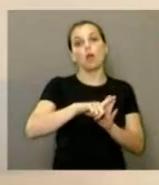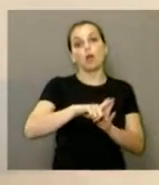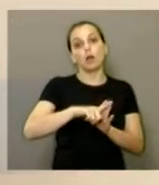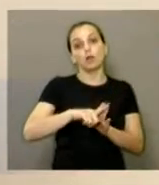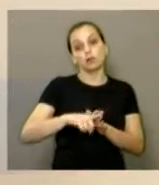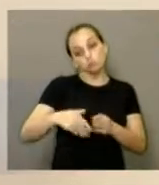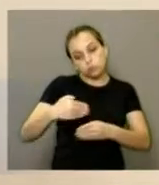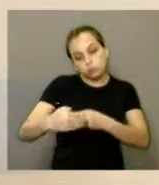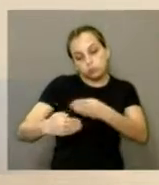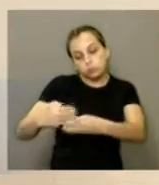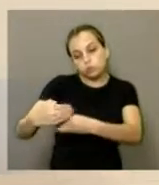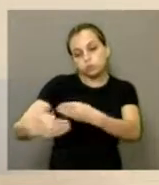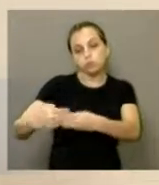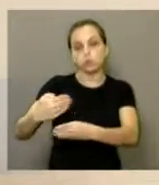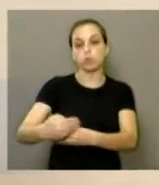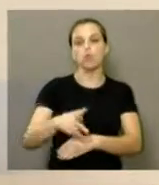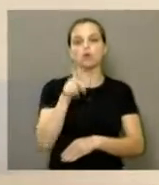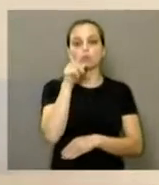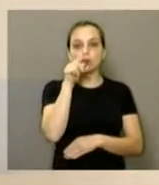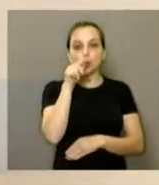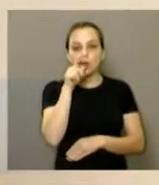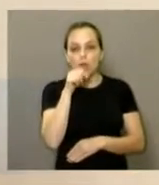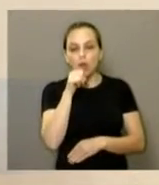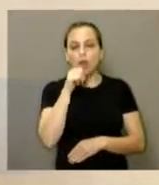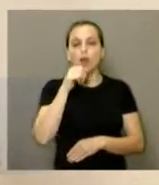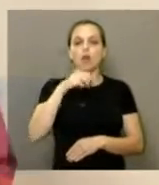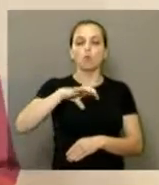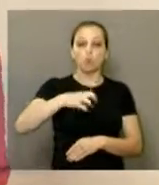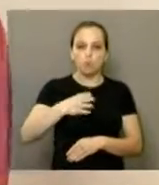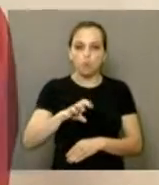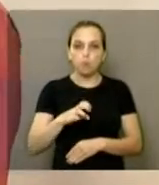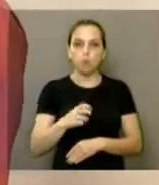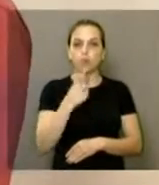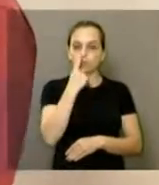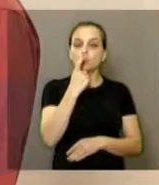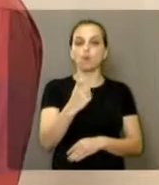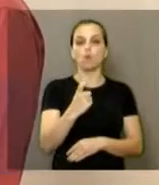consecutivos de água, de esgoto, e essa